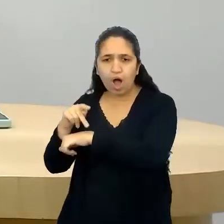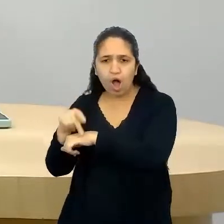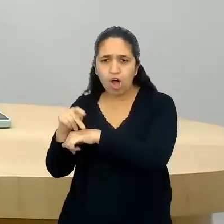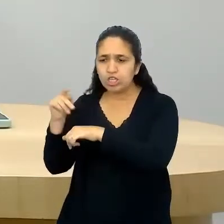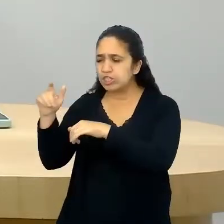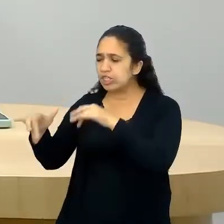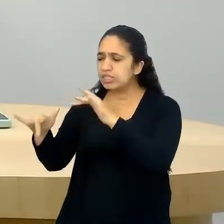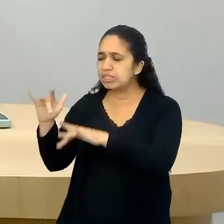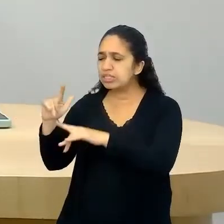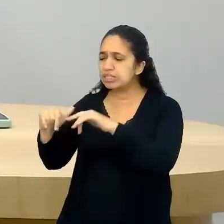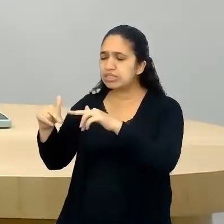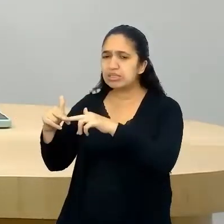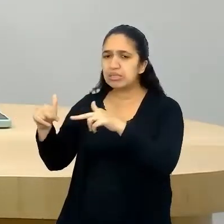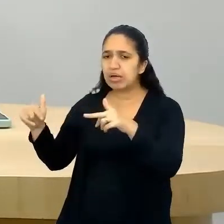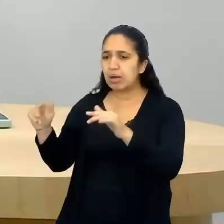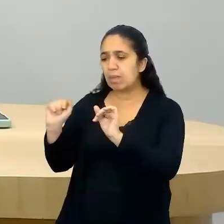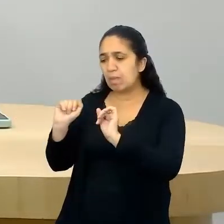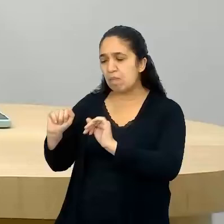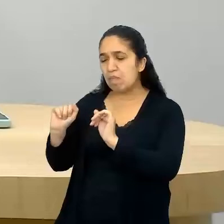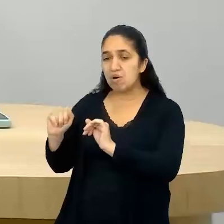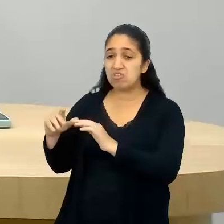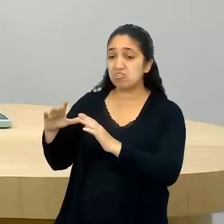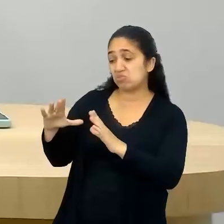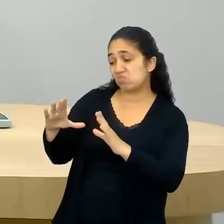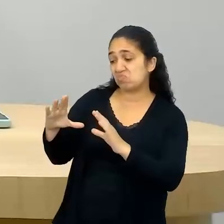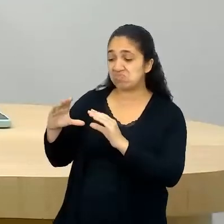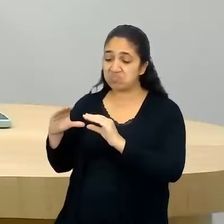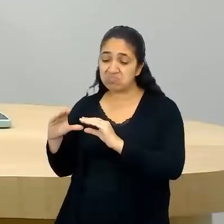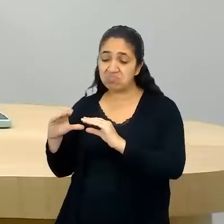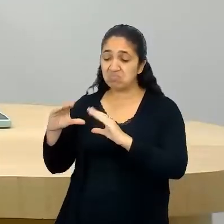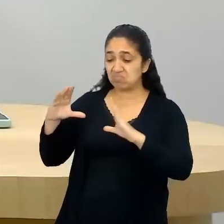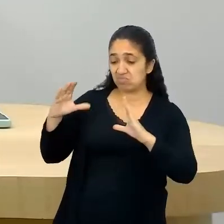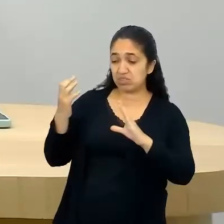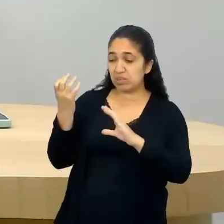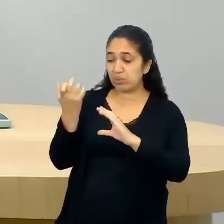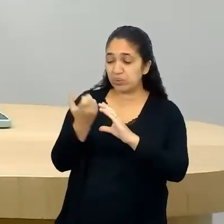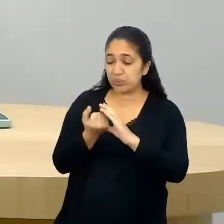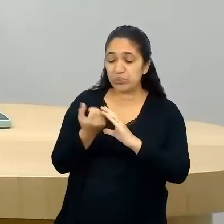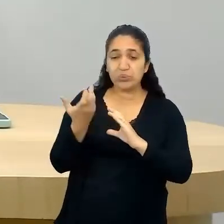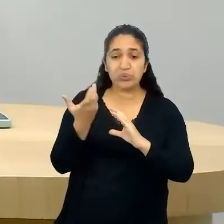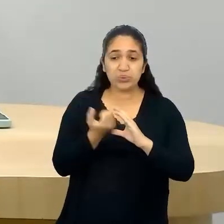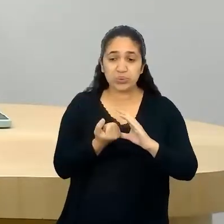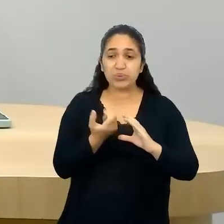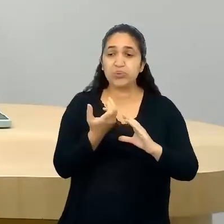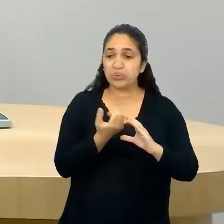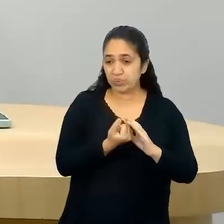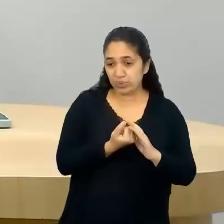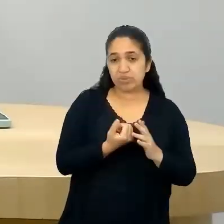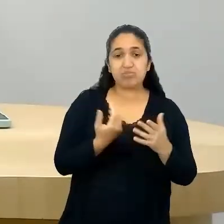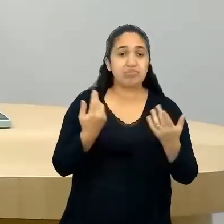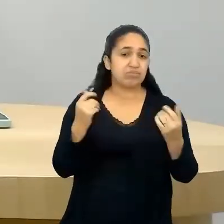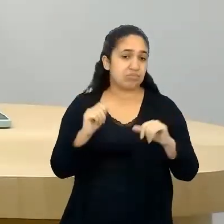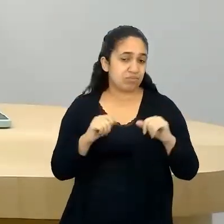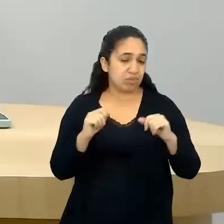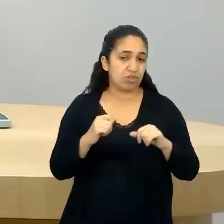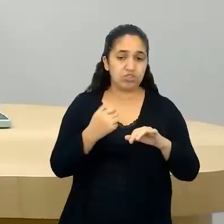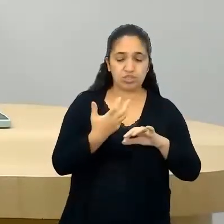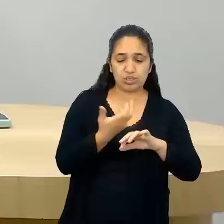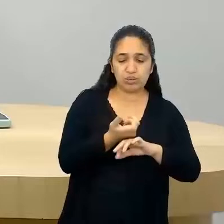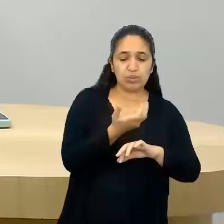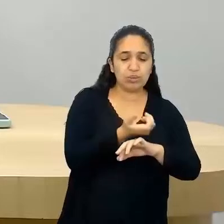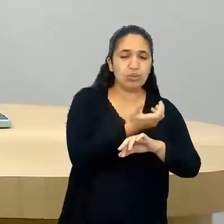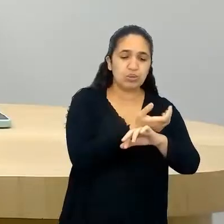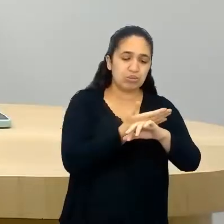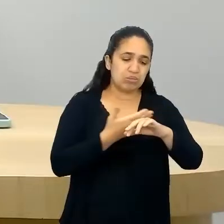que ela tem, né, ela pode ser menos ou mais permeável, né? E aí pode ter formações, por exemplo, de aquíferos